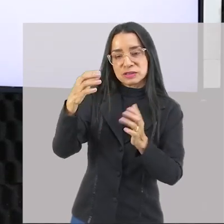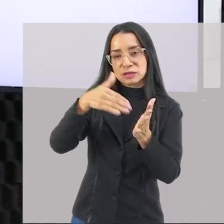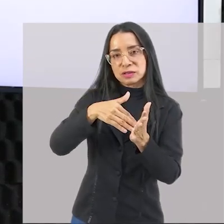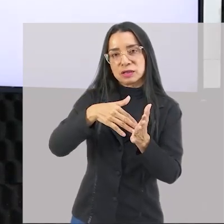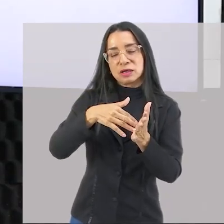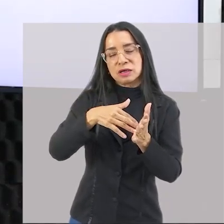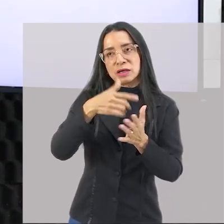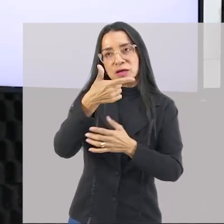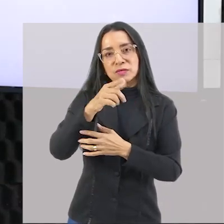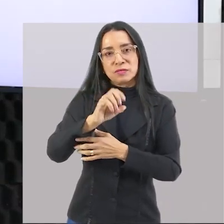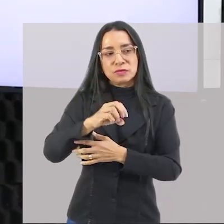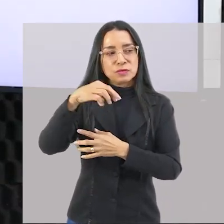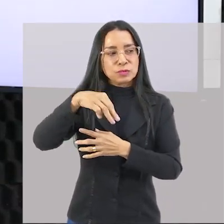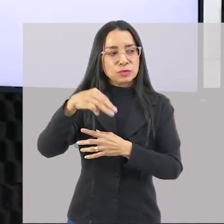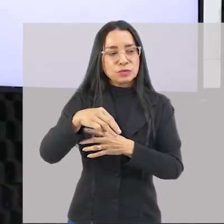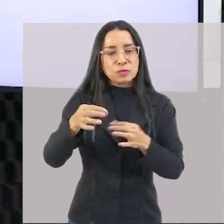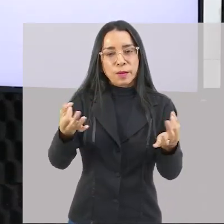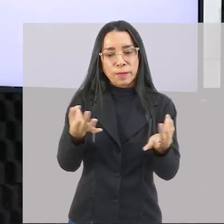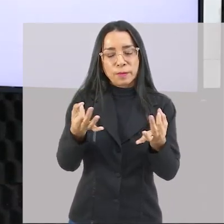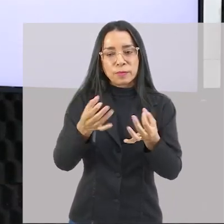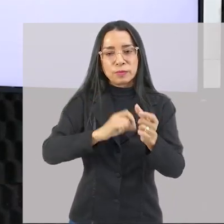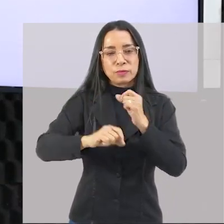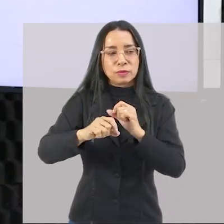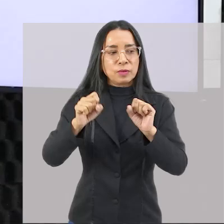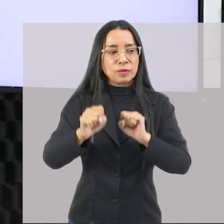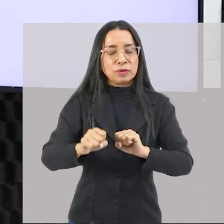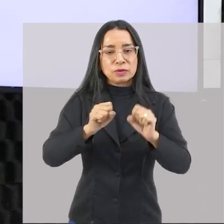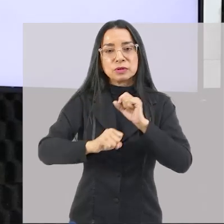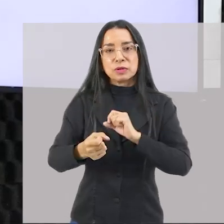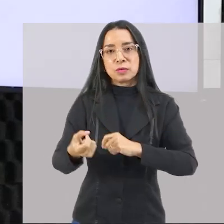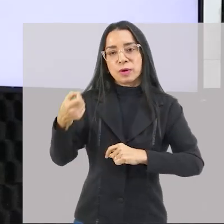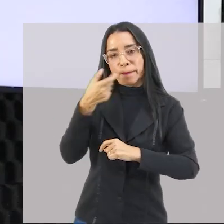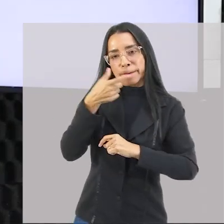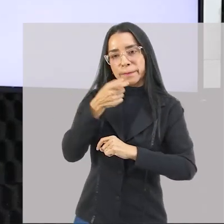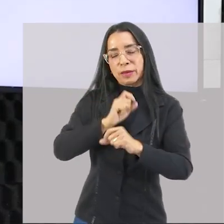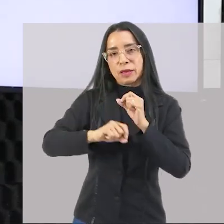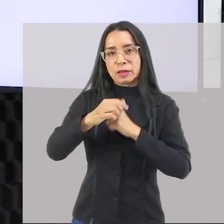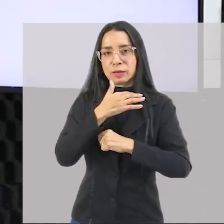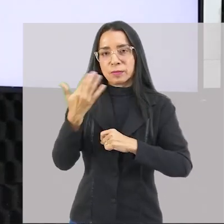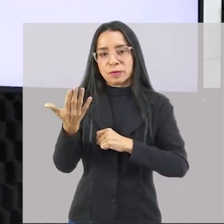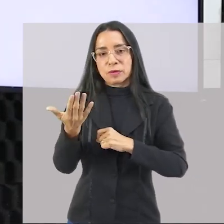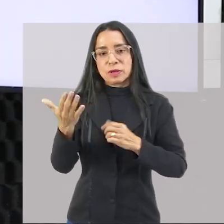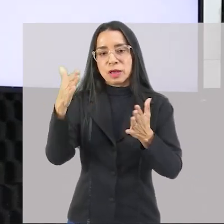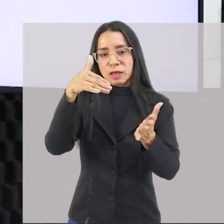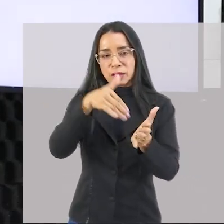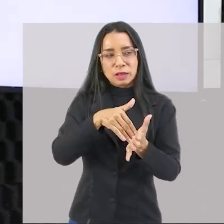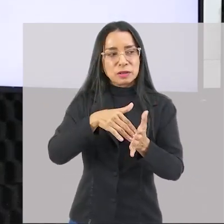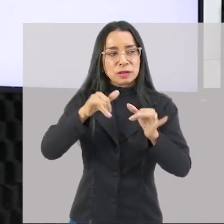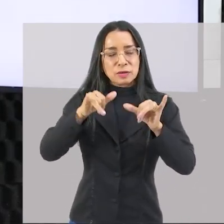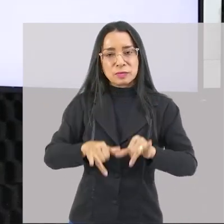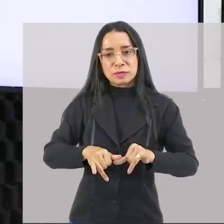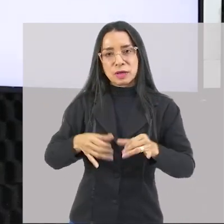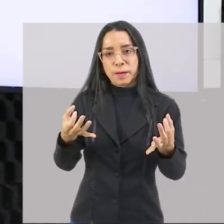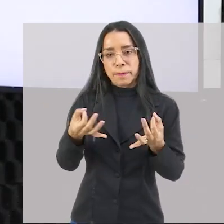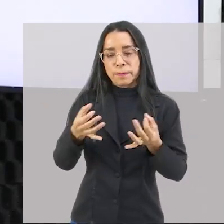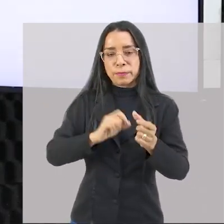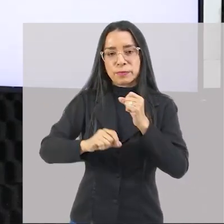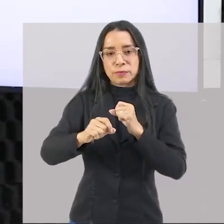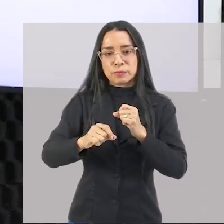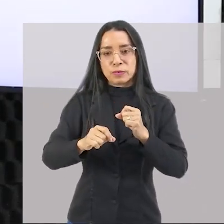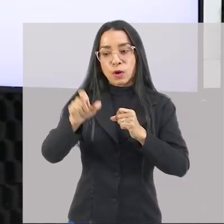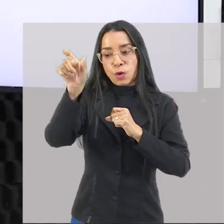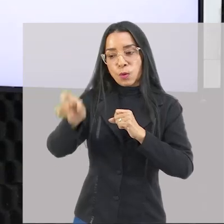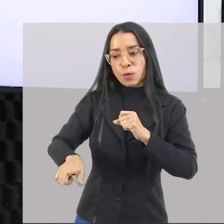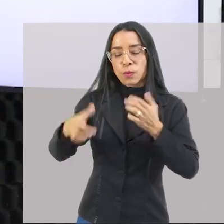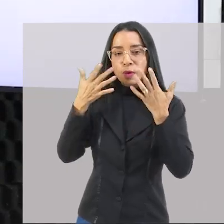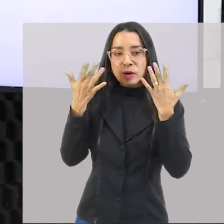20 minutos para a foto ficar pronta. Então pode ser uma piada desse desenho, dizer que a pessoa morria até a foto ficar pronta. O artista, o pintor,